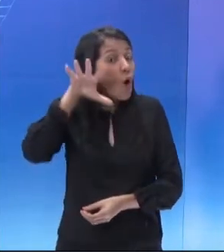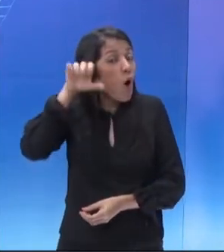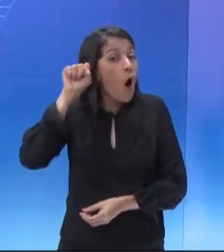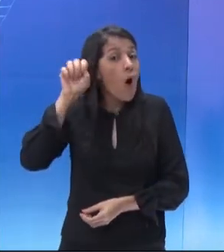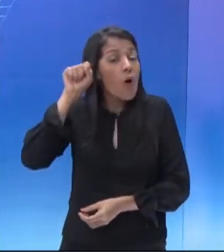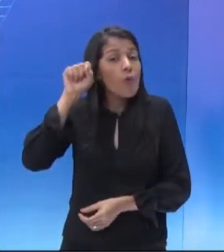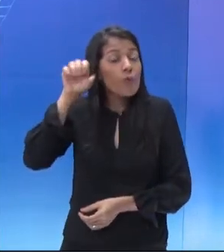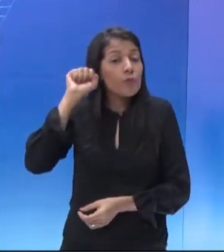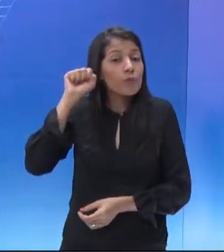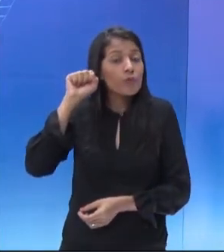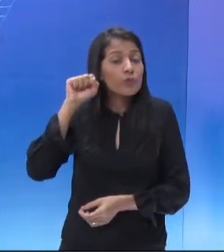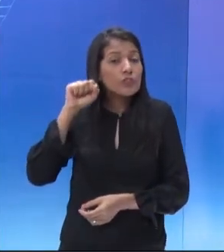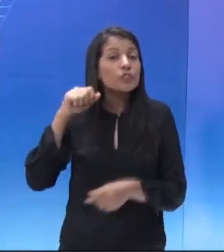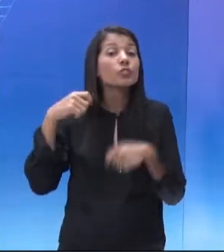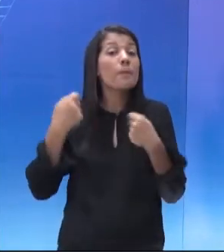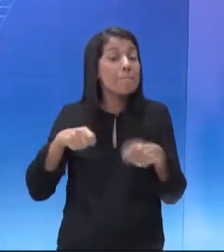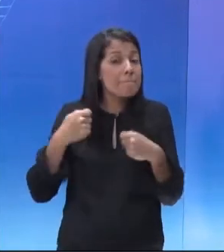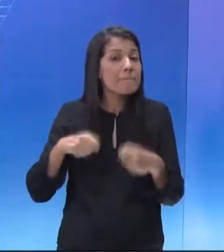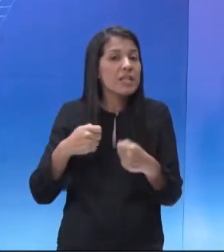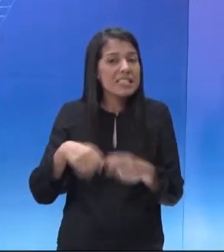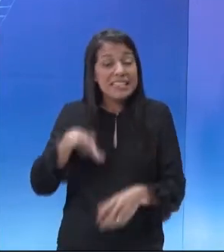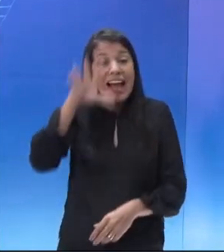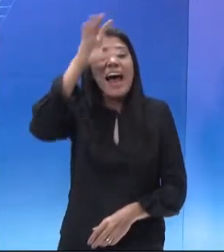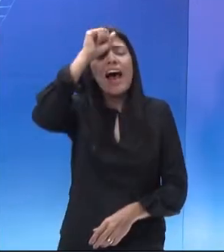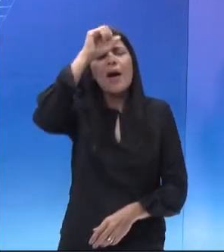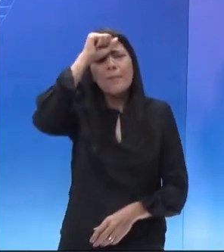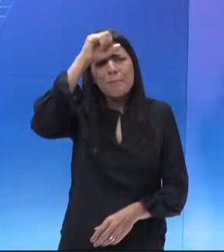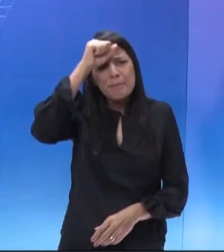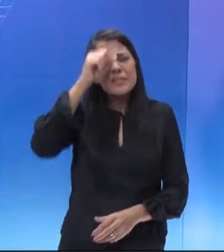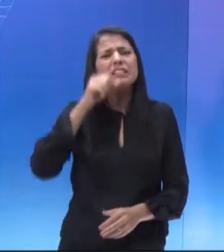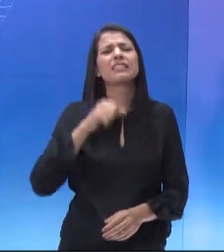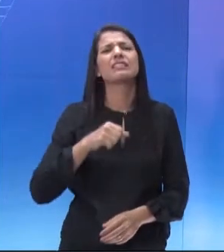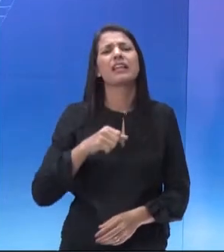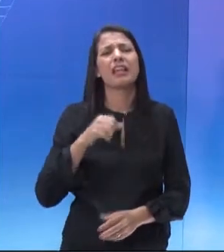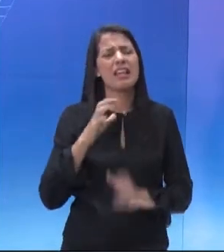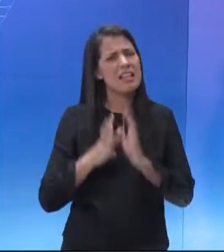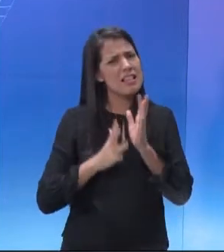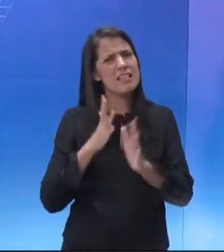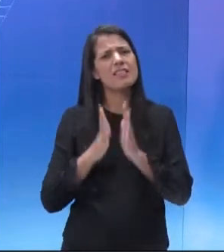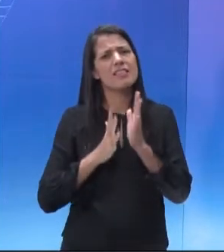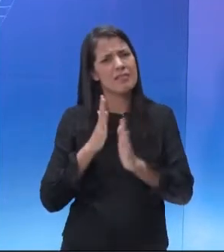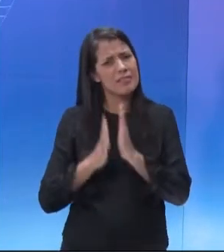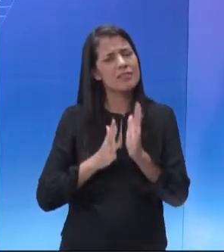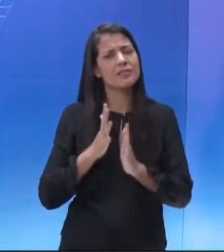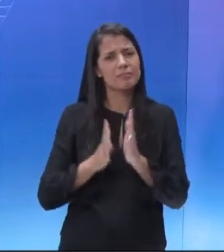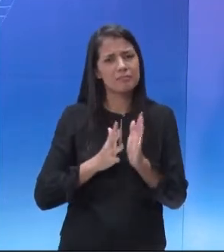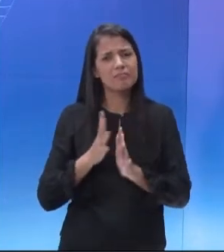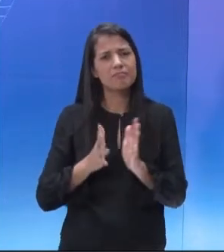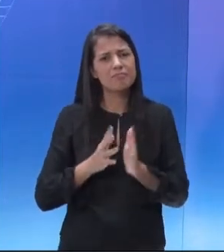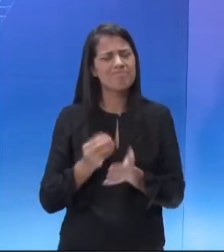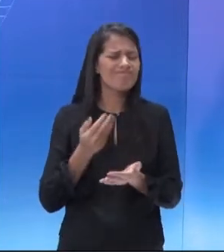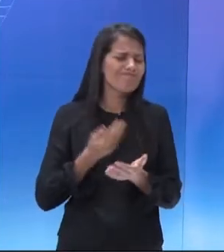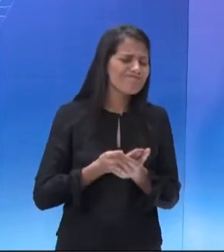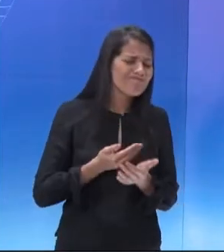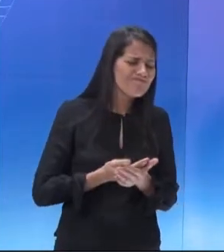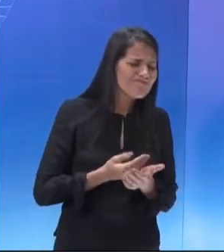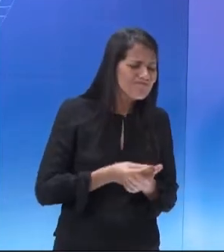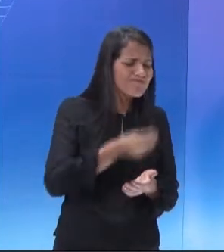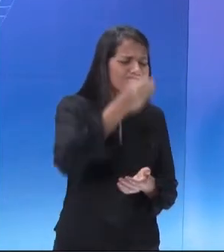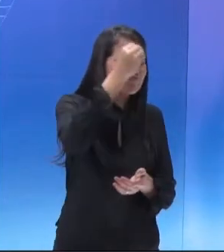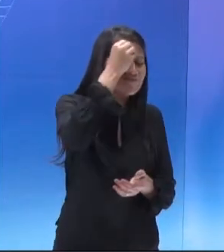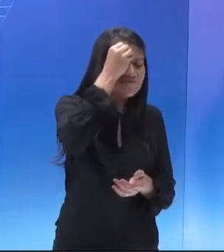que fala e que escuta normalmente. É preciso, quanto mais pessoas aprenderem a